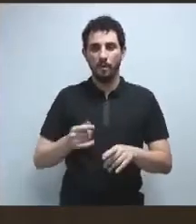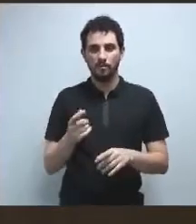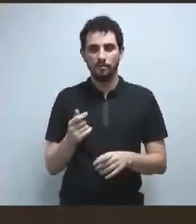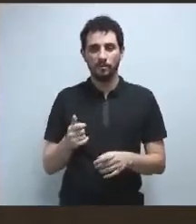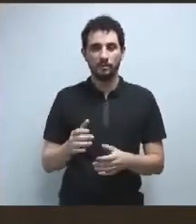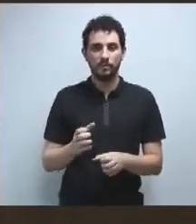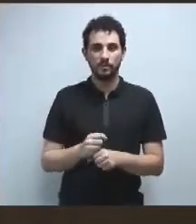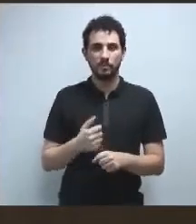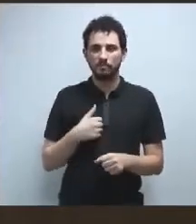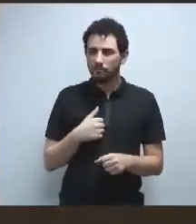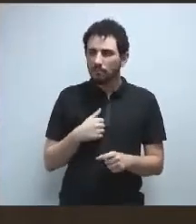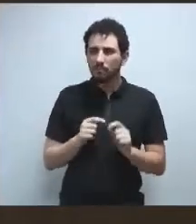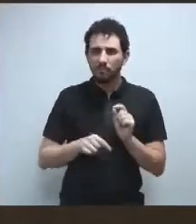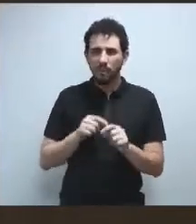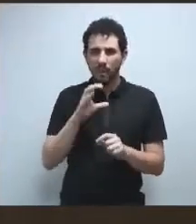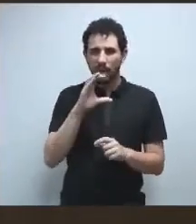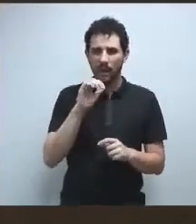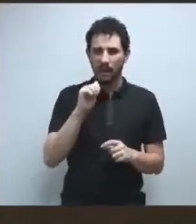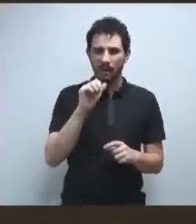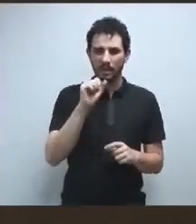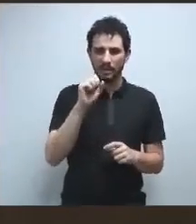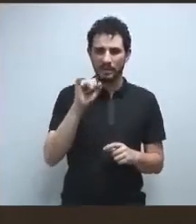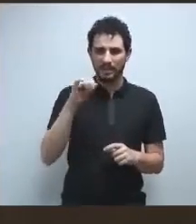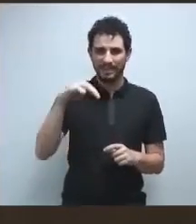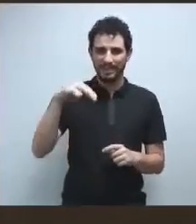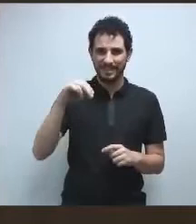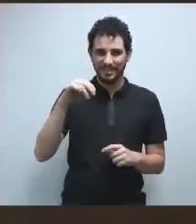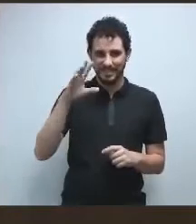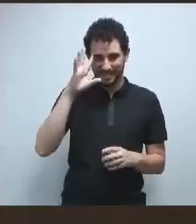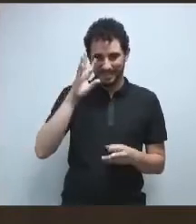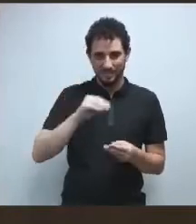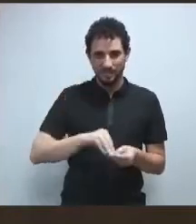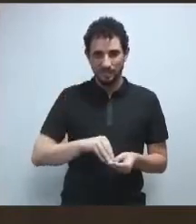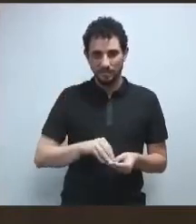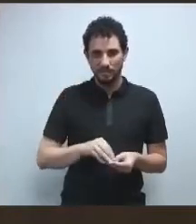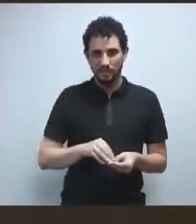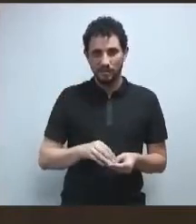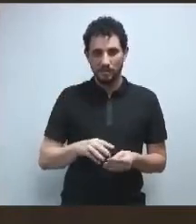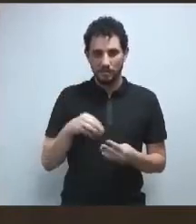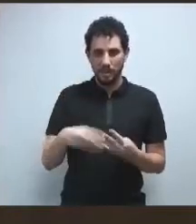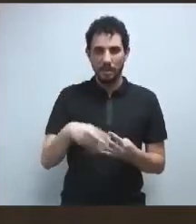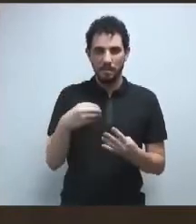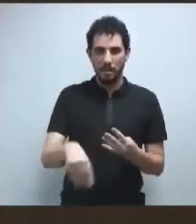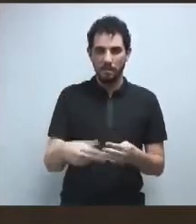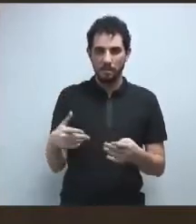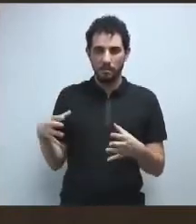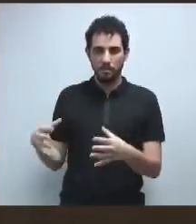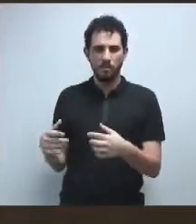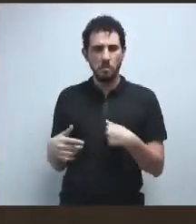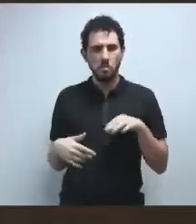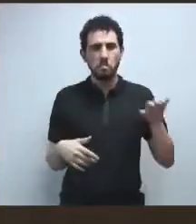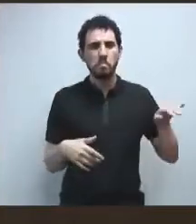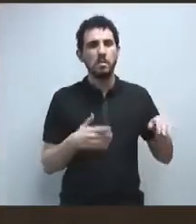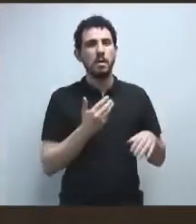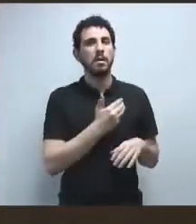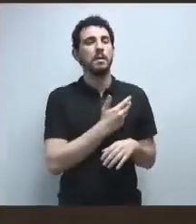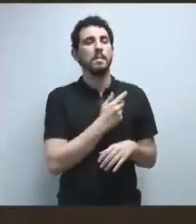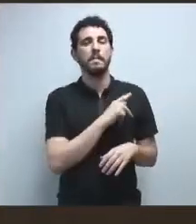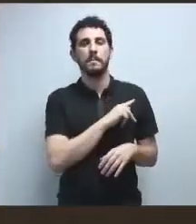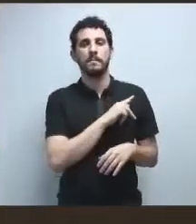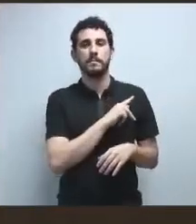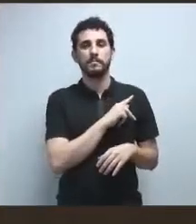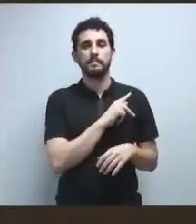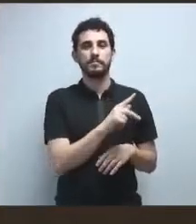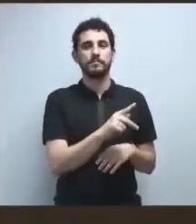falei o que vai do cassino aí eu perguntei pro propor a pessoa que estava do meu lado que era o presidente do tribunal